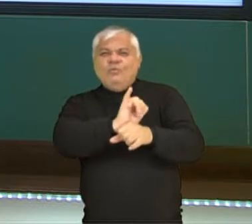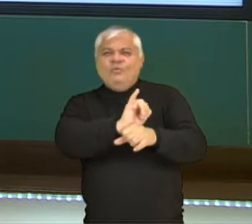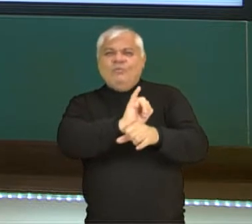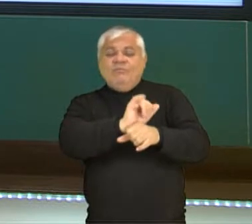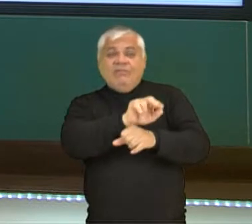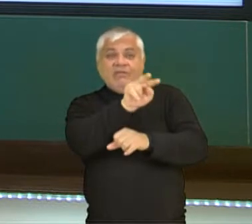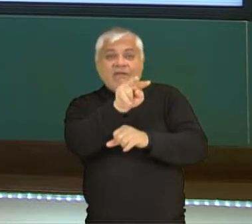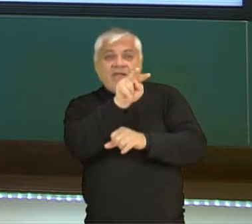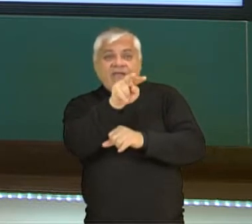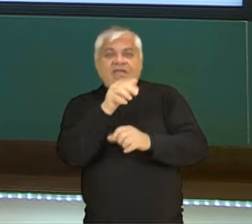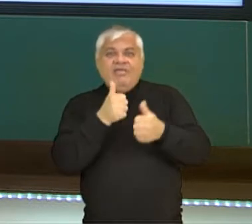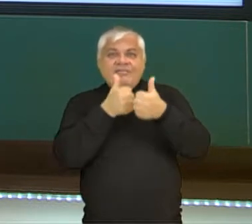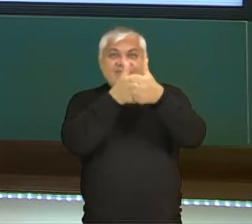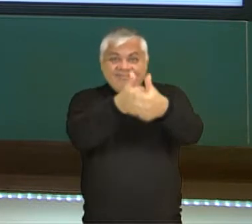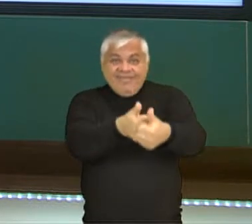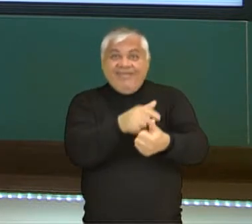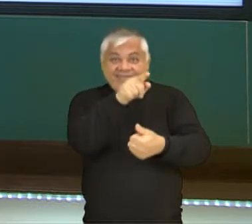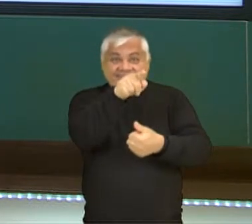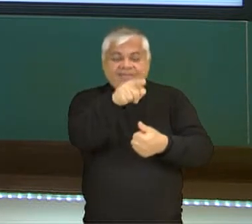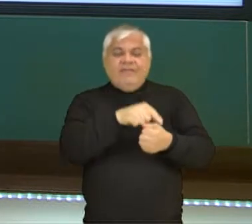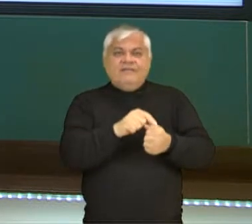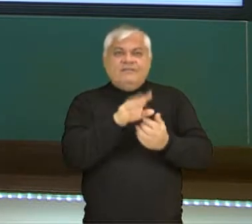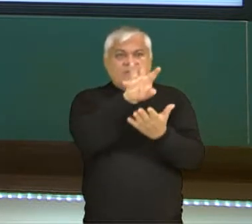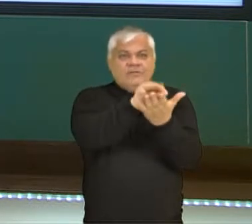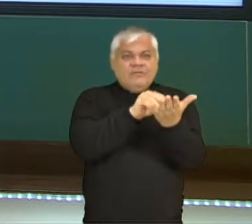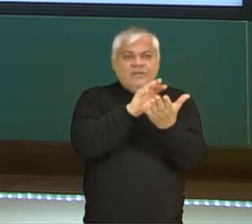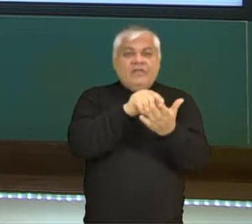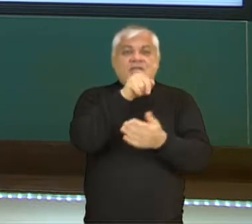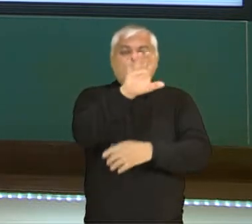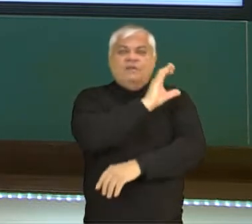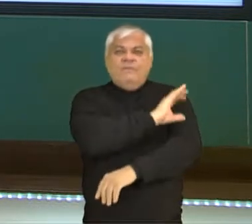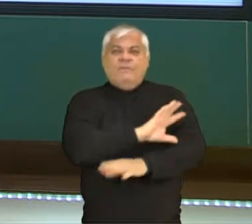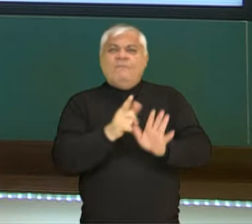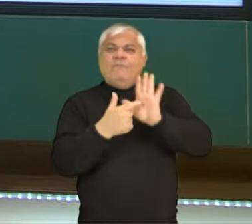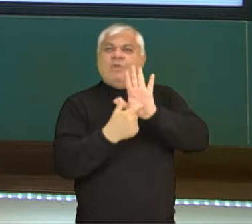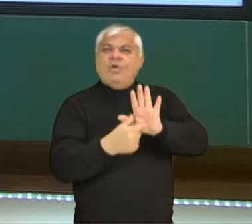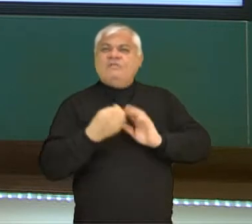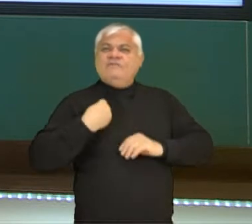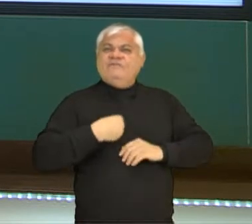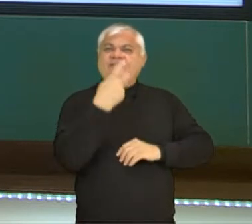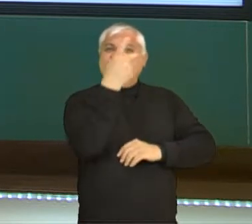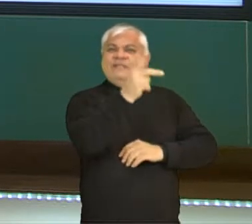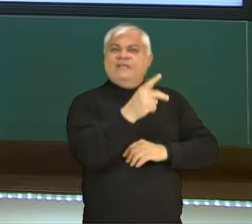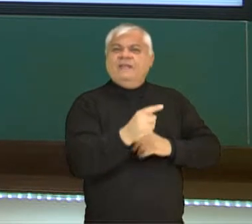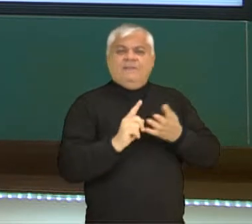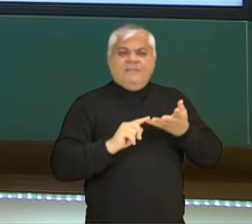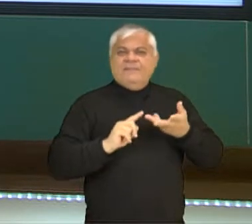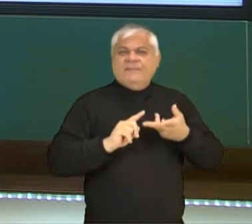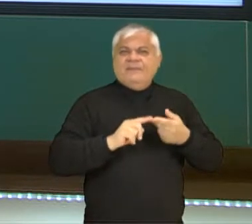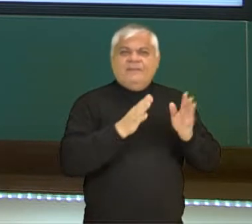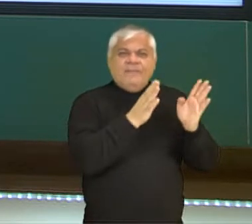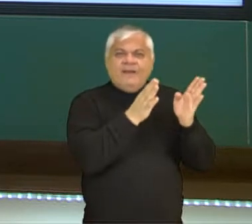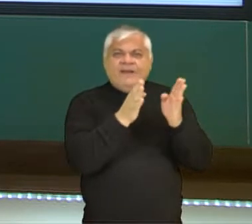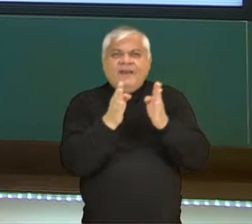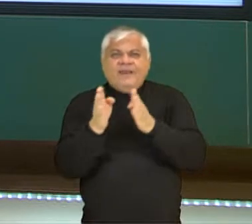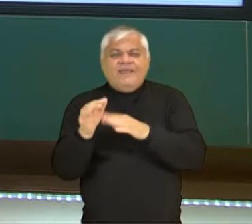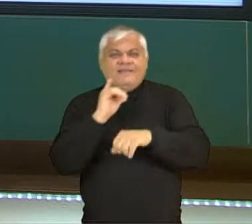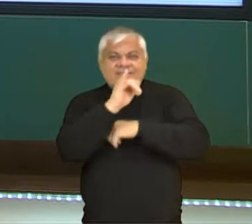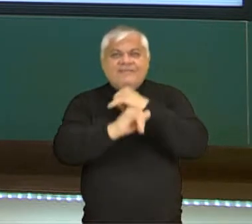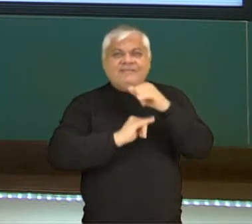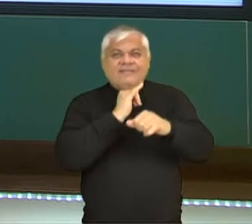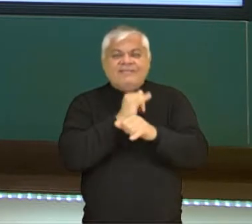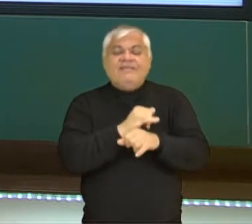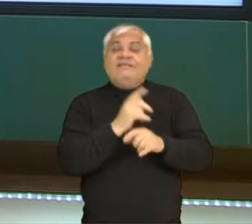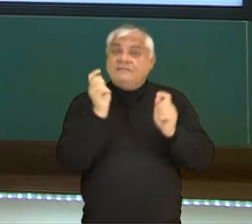digitais influencers, né? As pessoas que mostram sua vida, os seus hábitos através da internet, né? Então qualquer um de nós